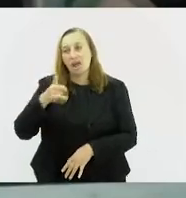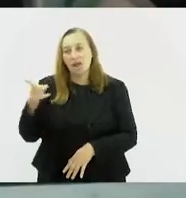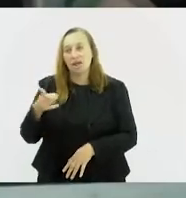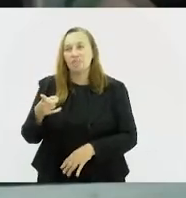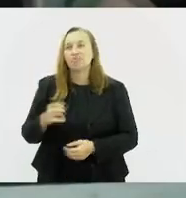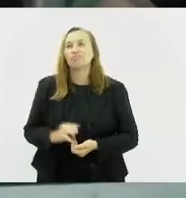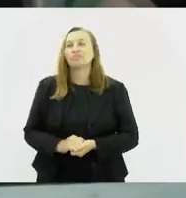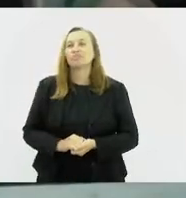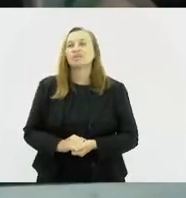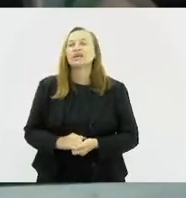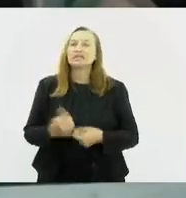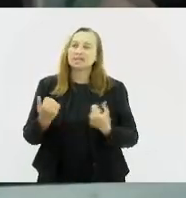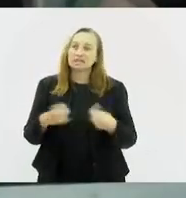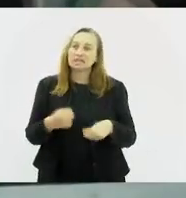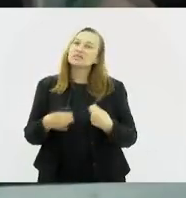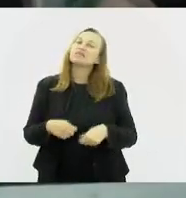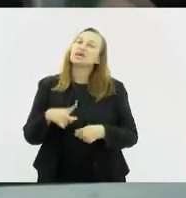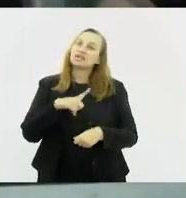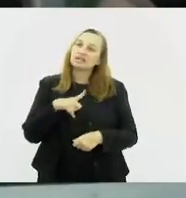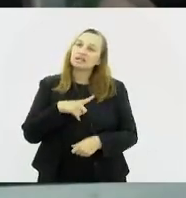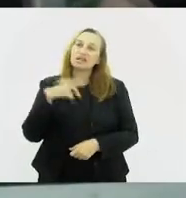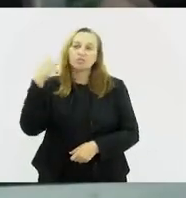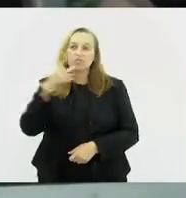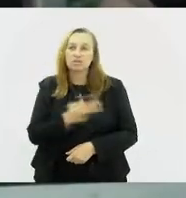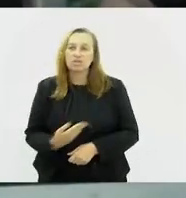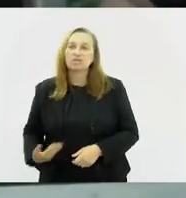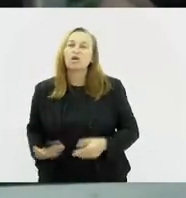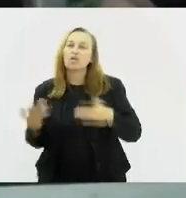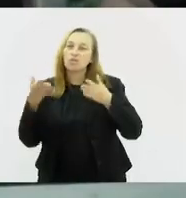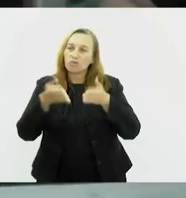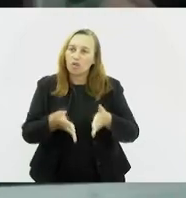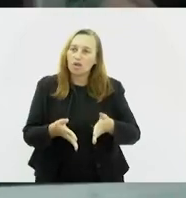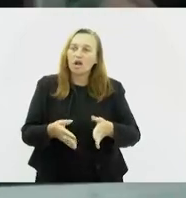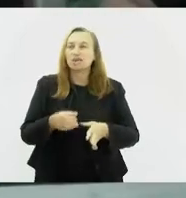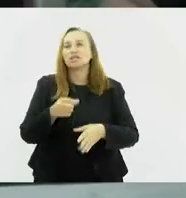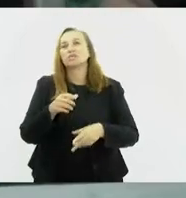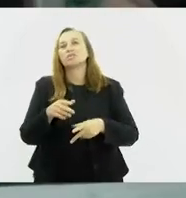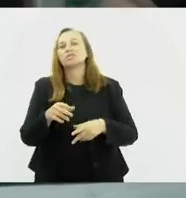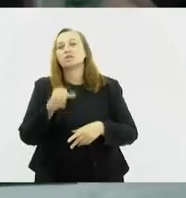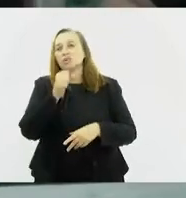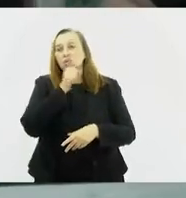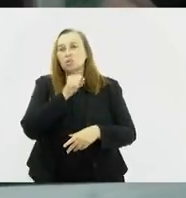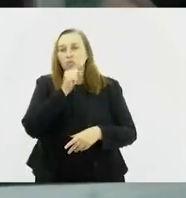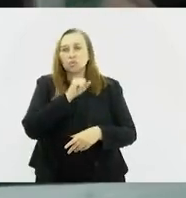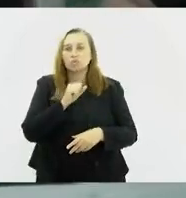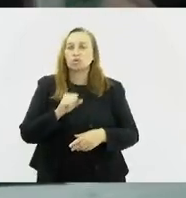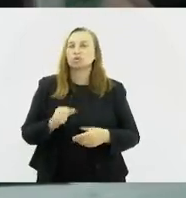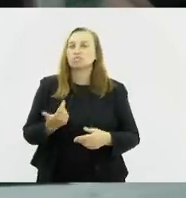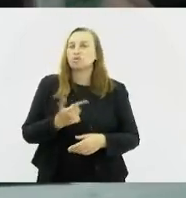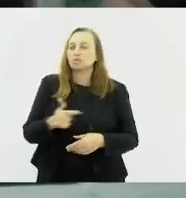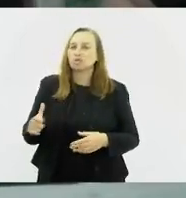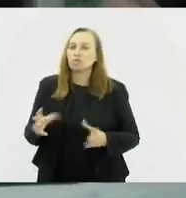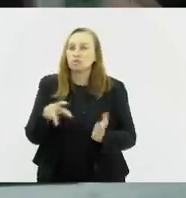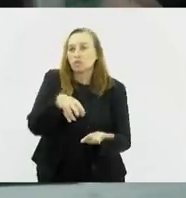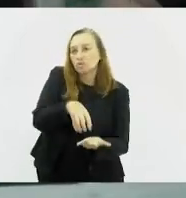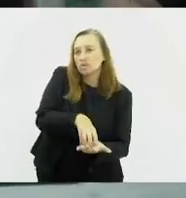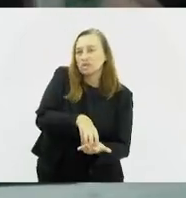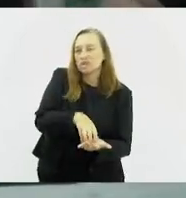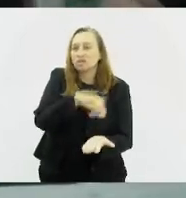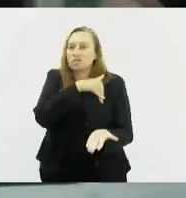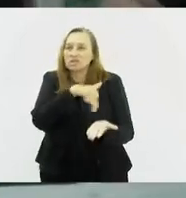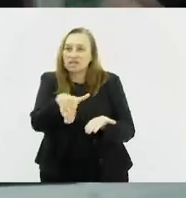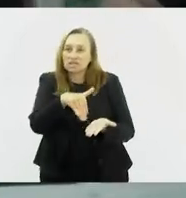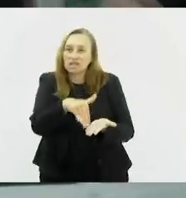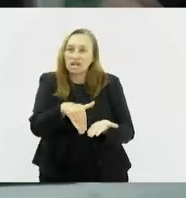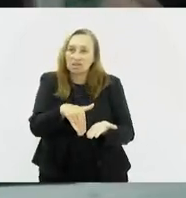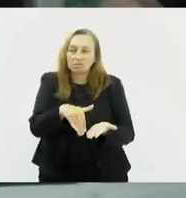ainda carece muito de políticas públicas voltadas para essa população, né? Não temos um centro, uma secretaria, nenhum